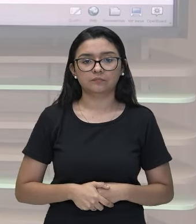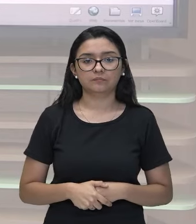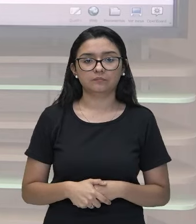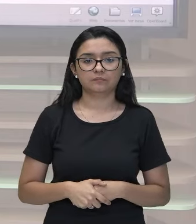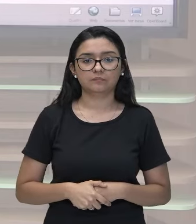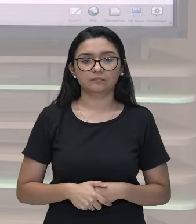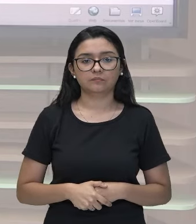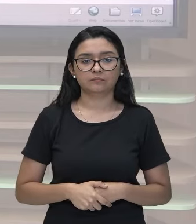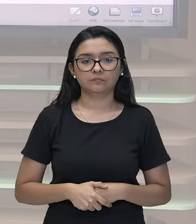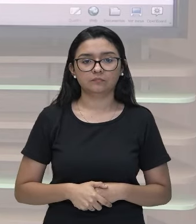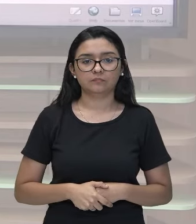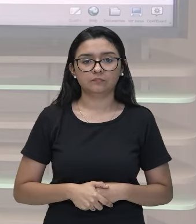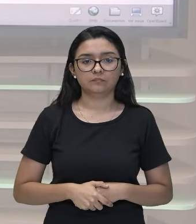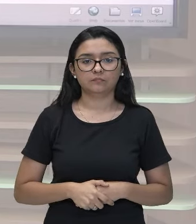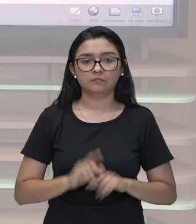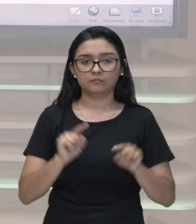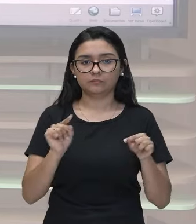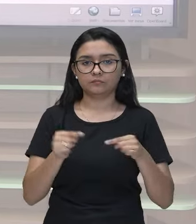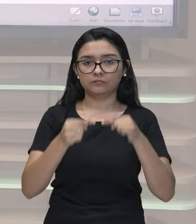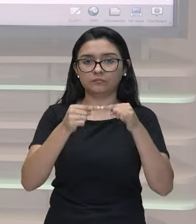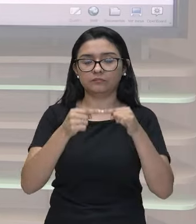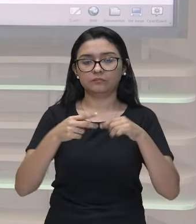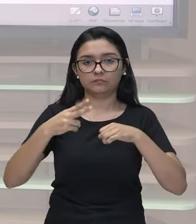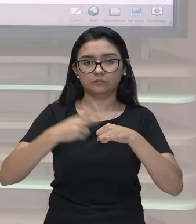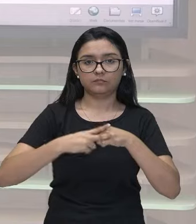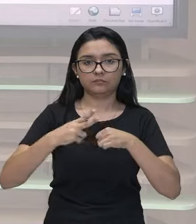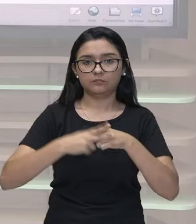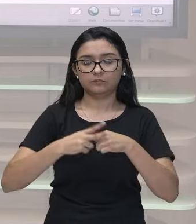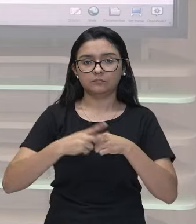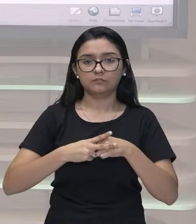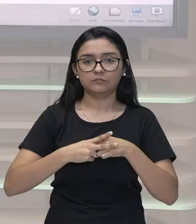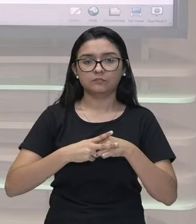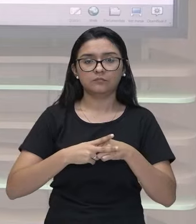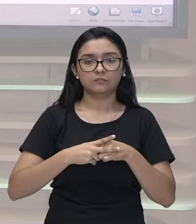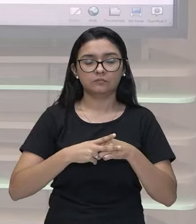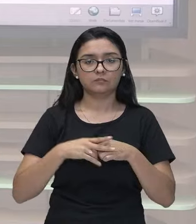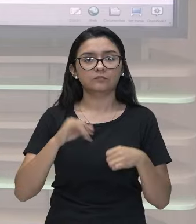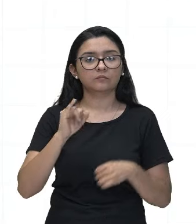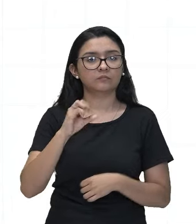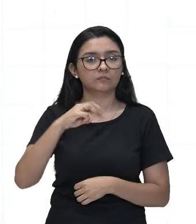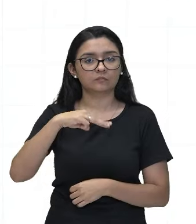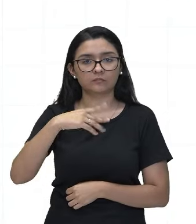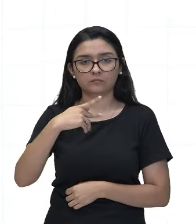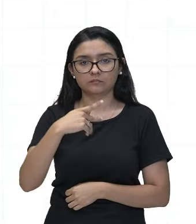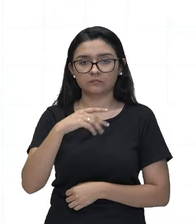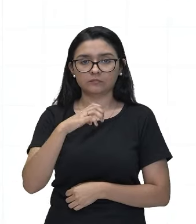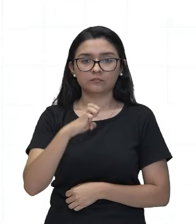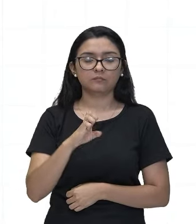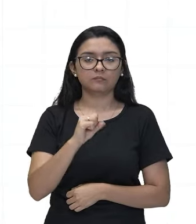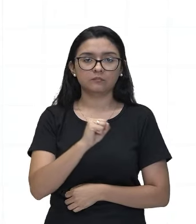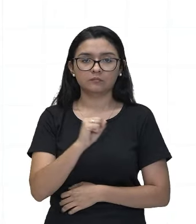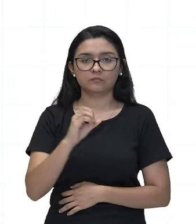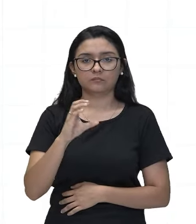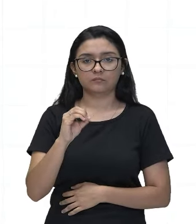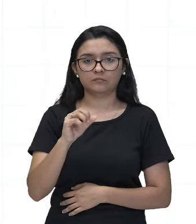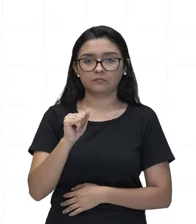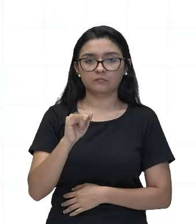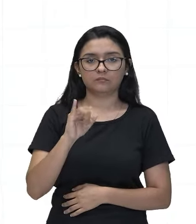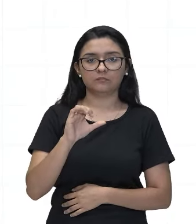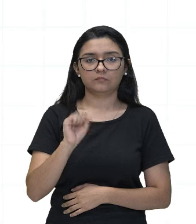com com verbos impessoais que verbos que verbos são esses são verbos que